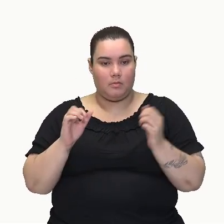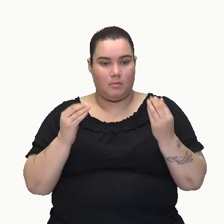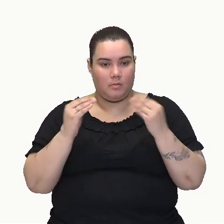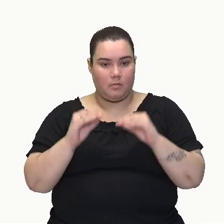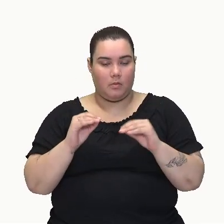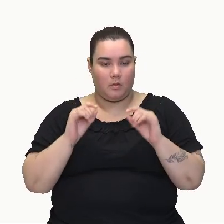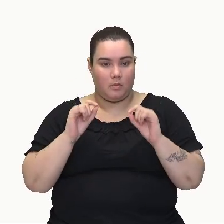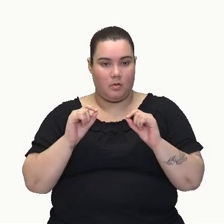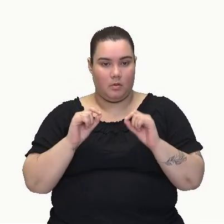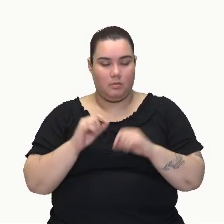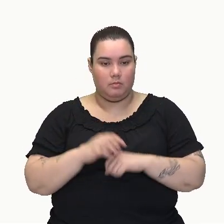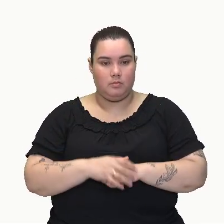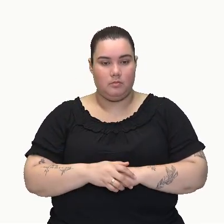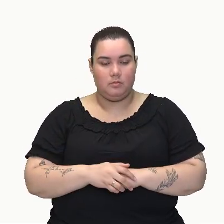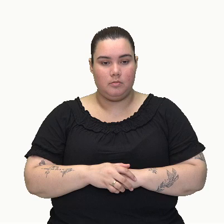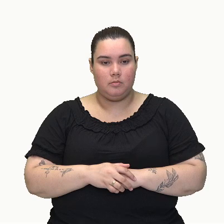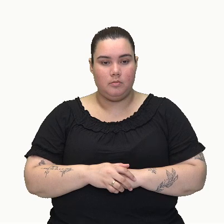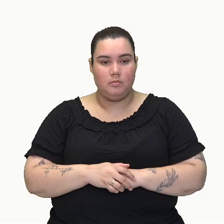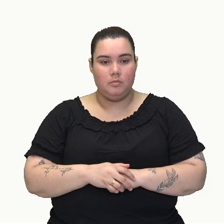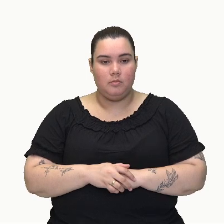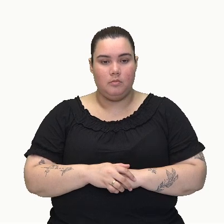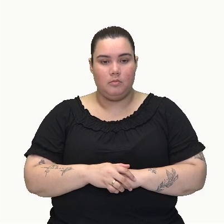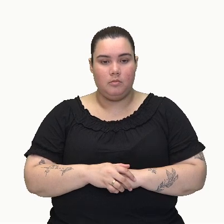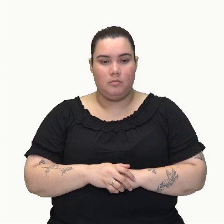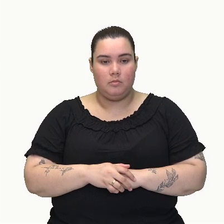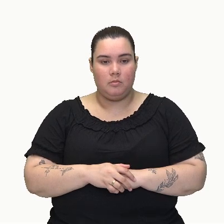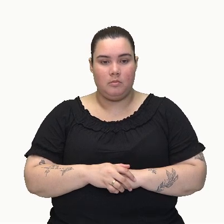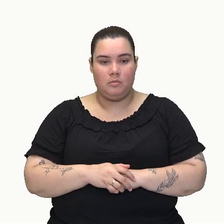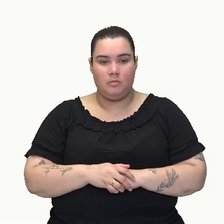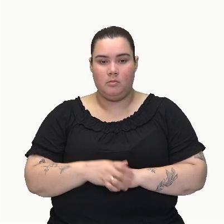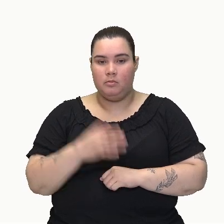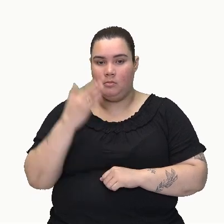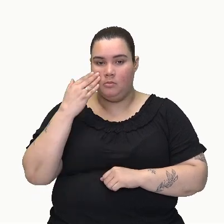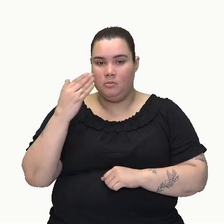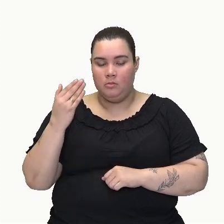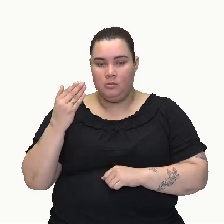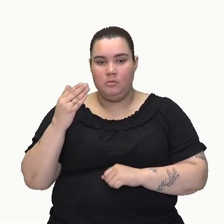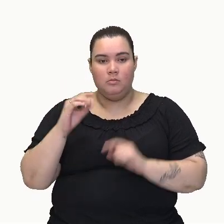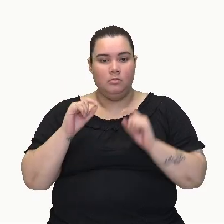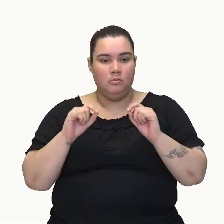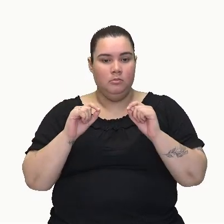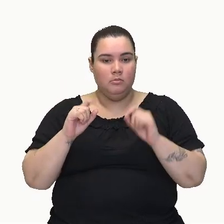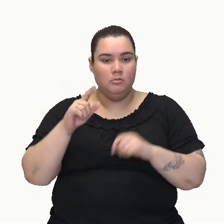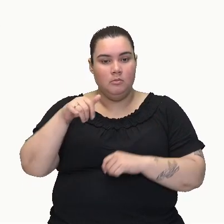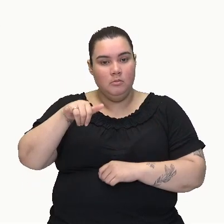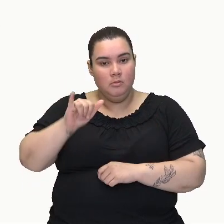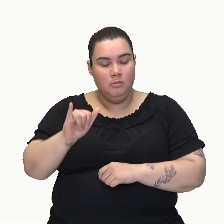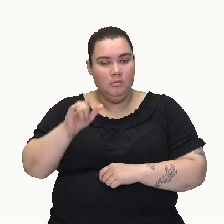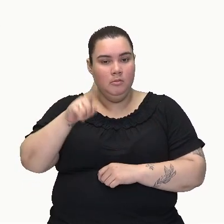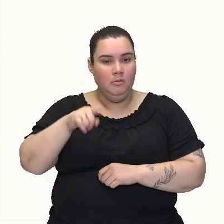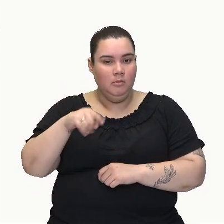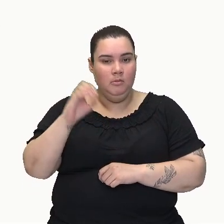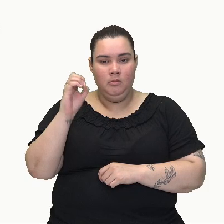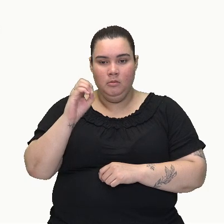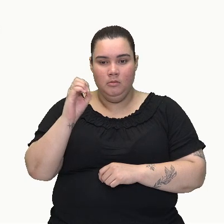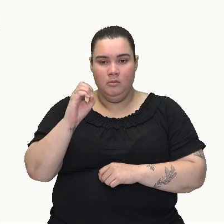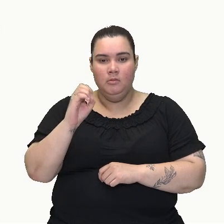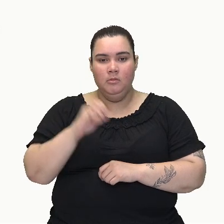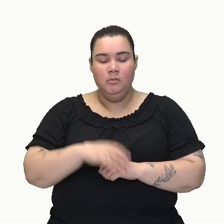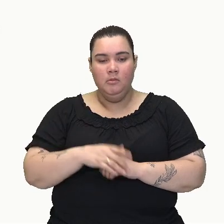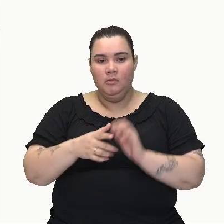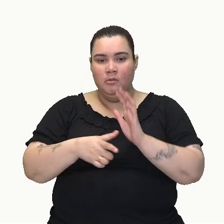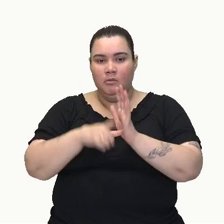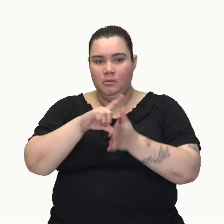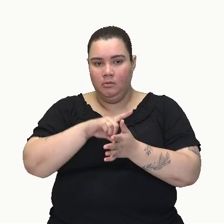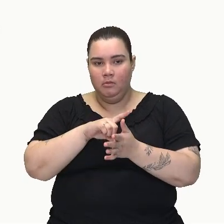seguinte. Então, agora nós vamos considerar o y igual a 0. No exemplo anterior,